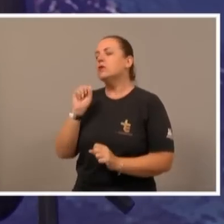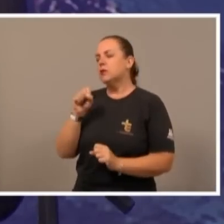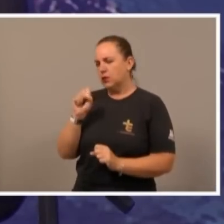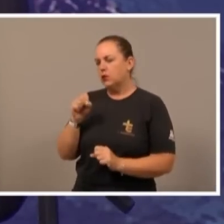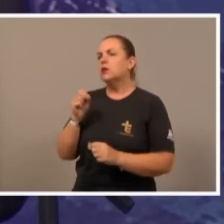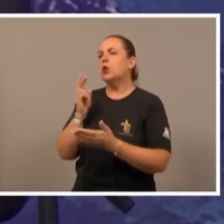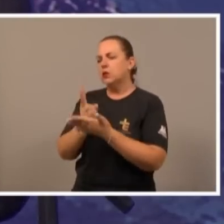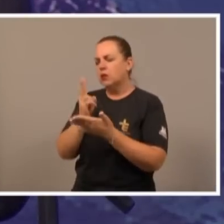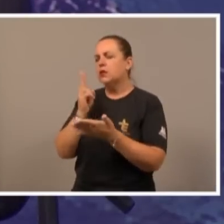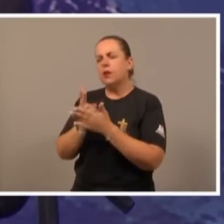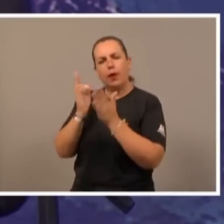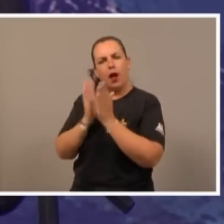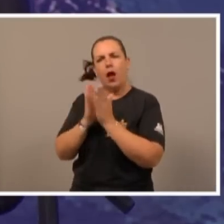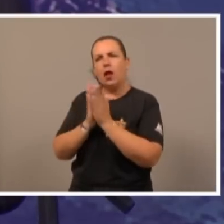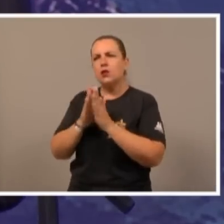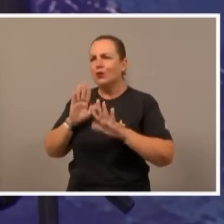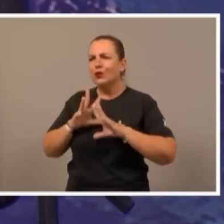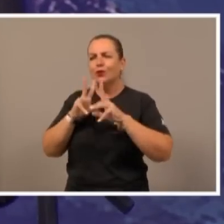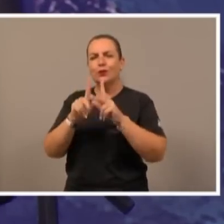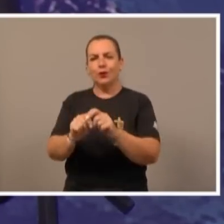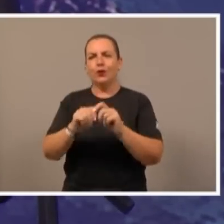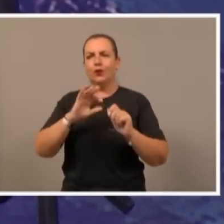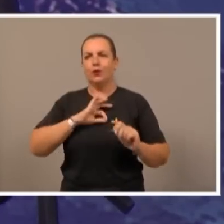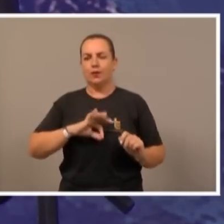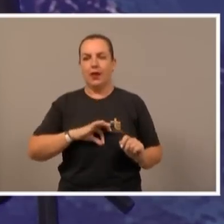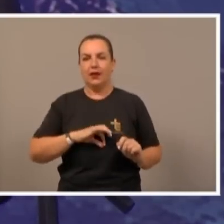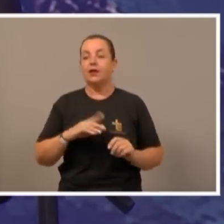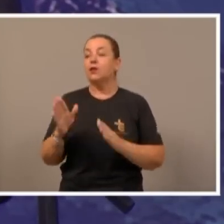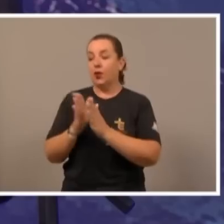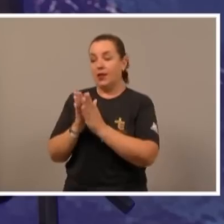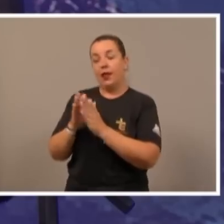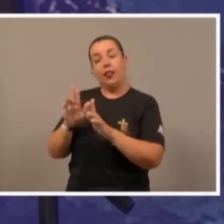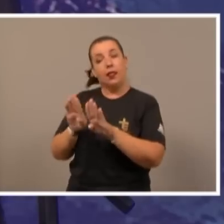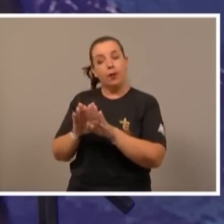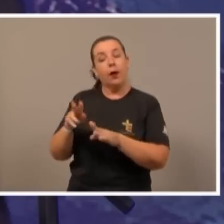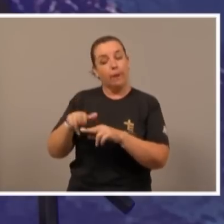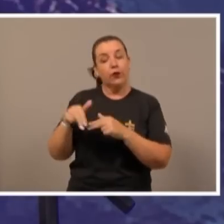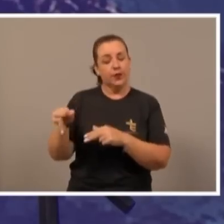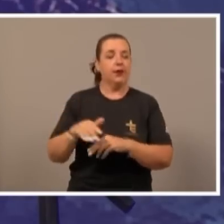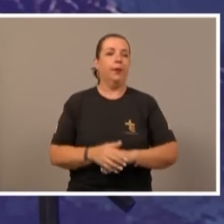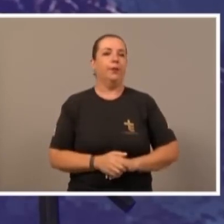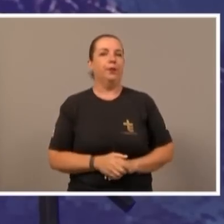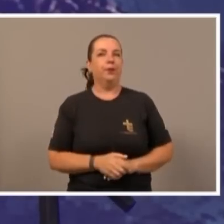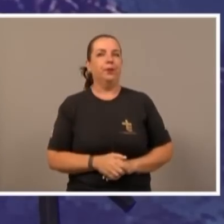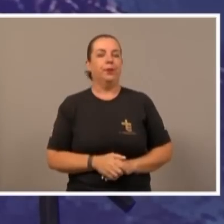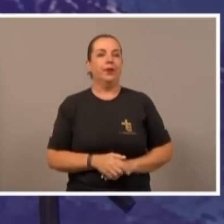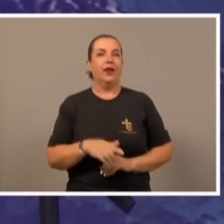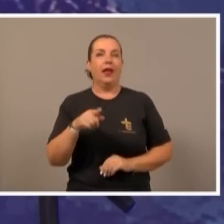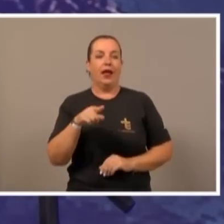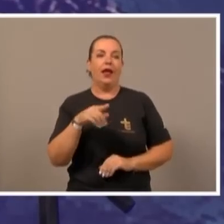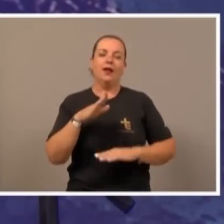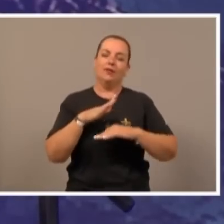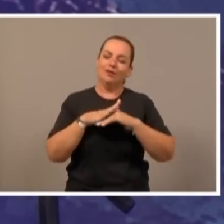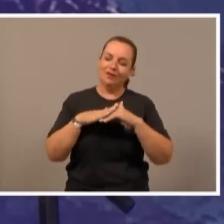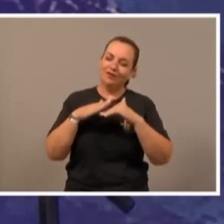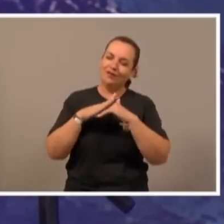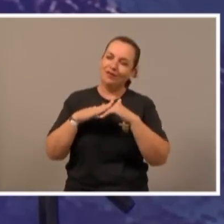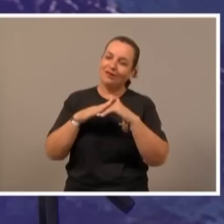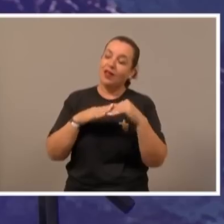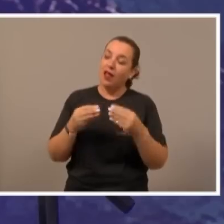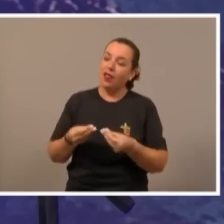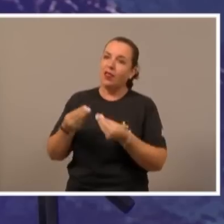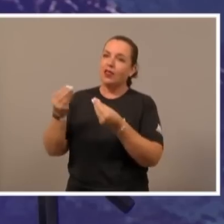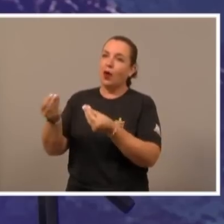sempre rezo pelos padres e rezarei também por você. E ela amavelmente deu uma